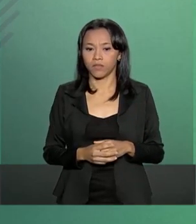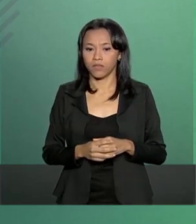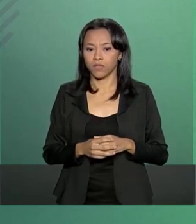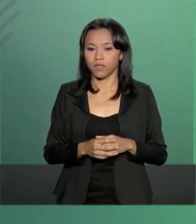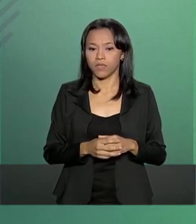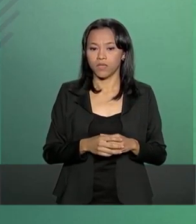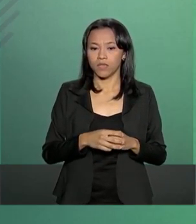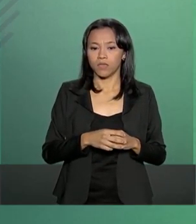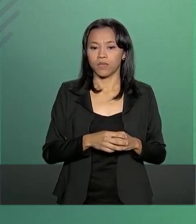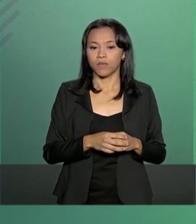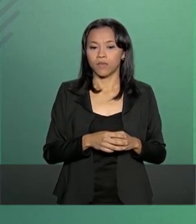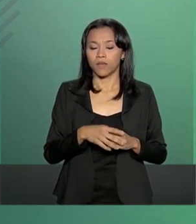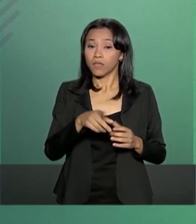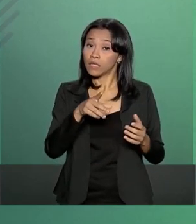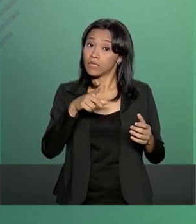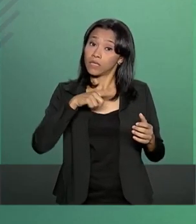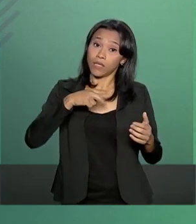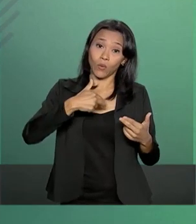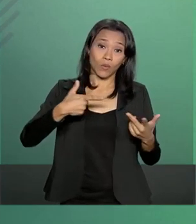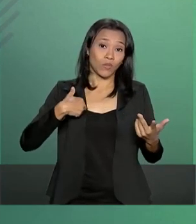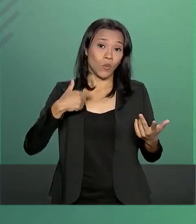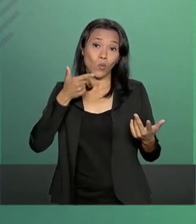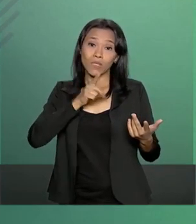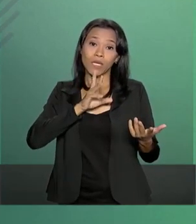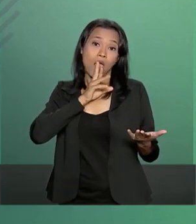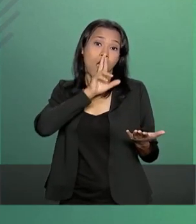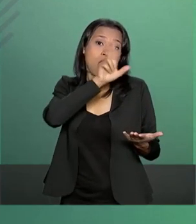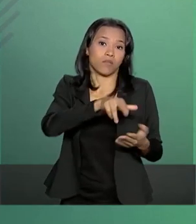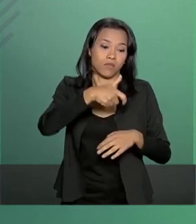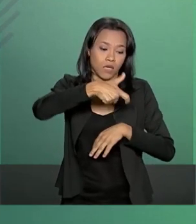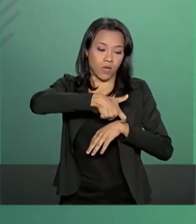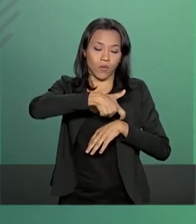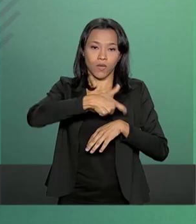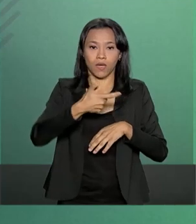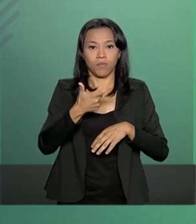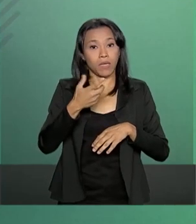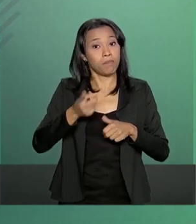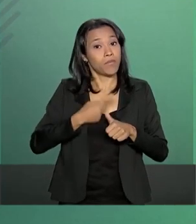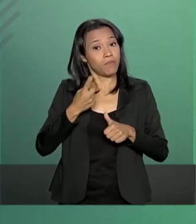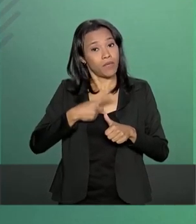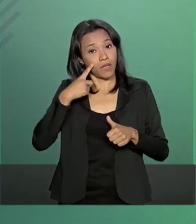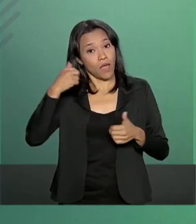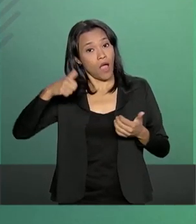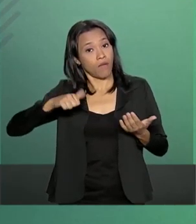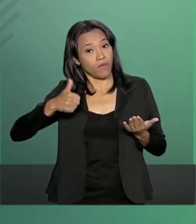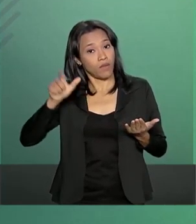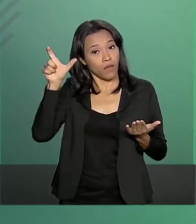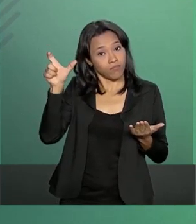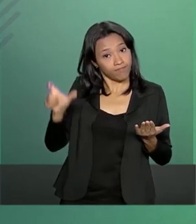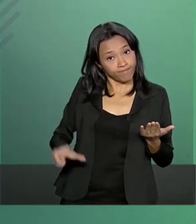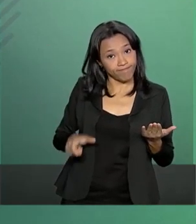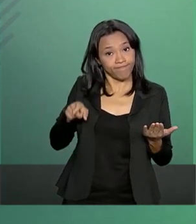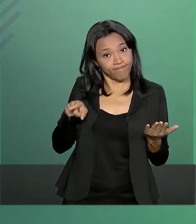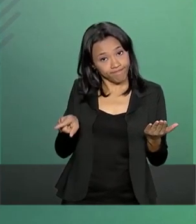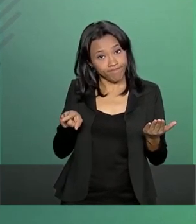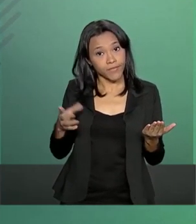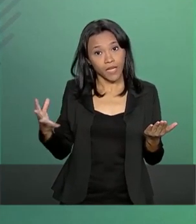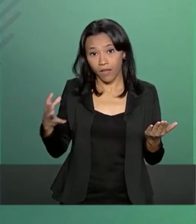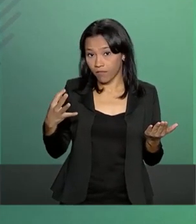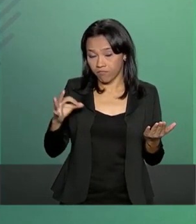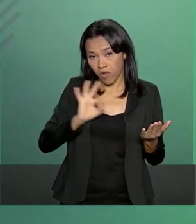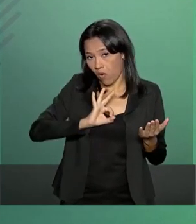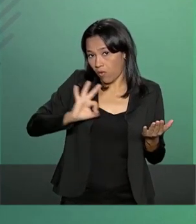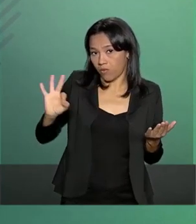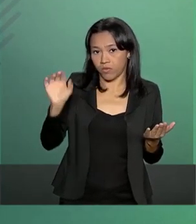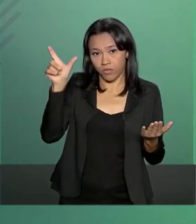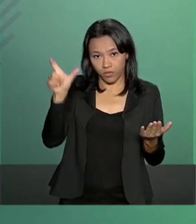Eu não tenho como te adiantar isso, porque naturalmente, ademais da necessidade de avaliar a possibilidade do presidente, que é ótima nesse momento,